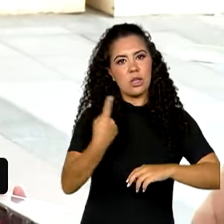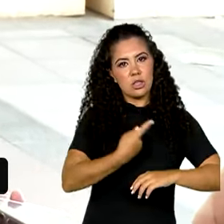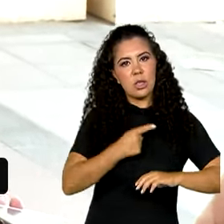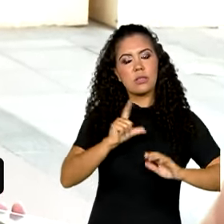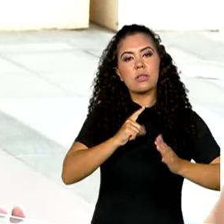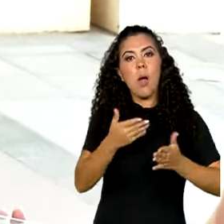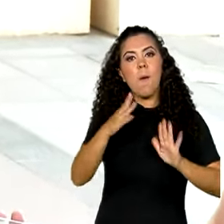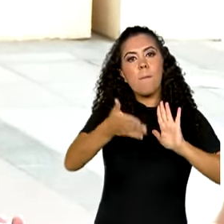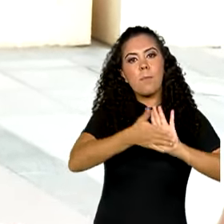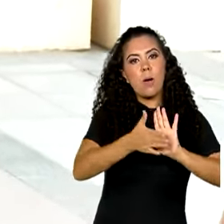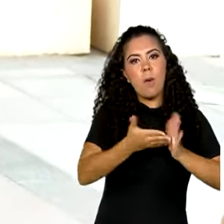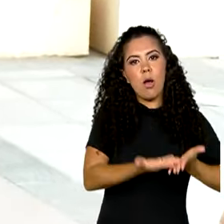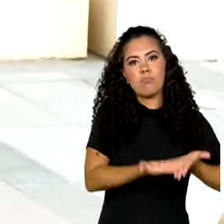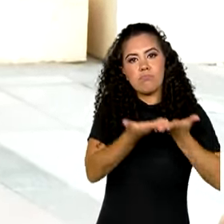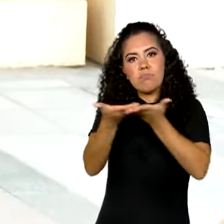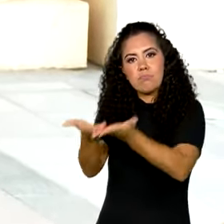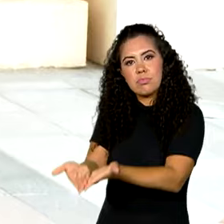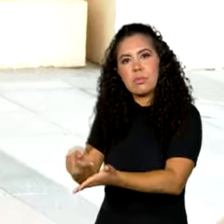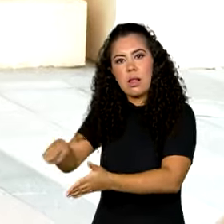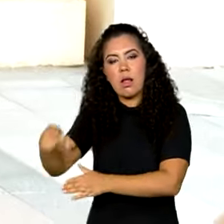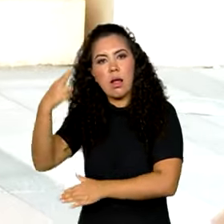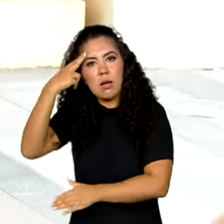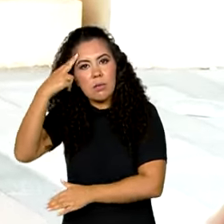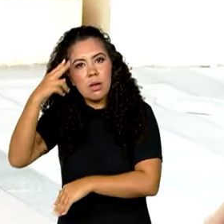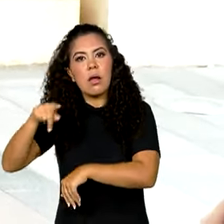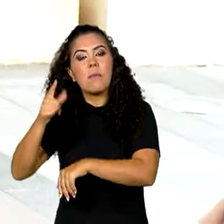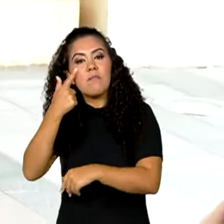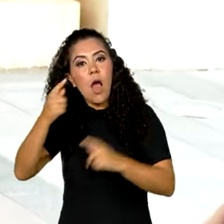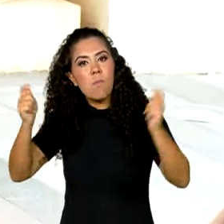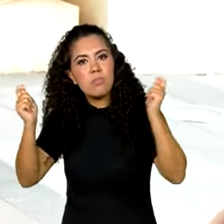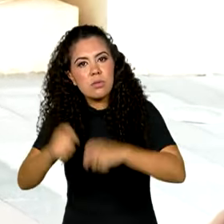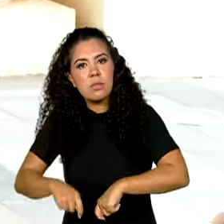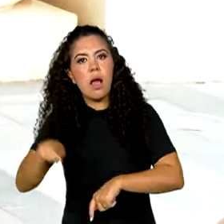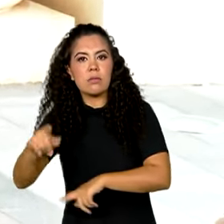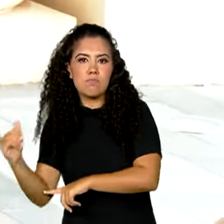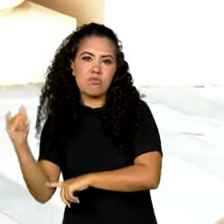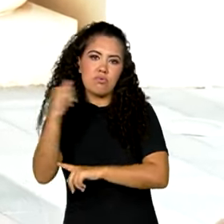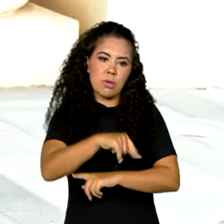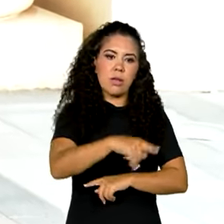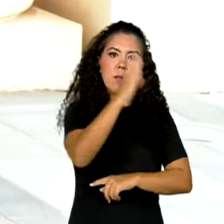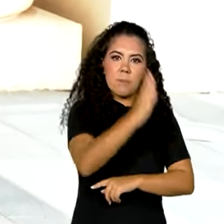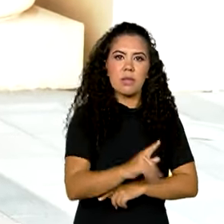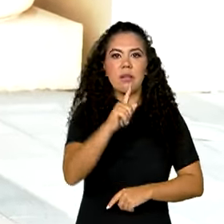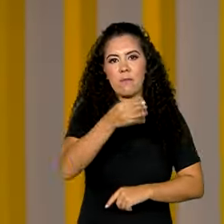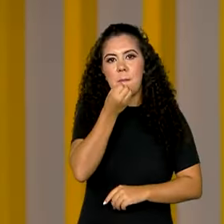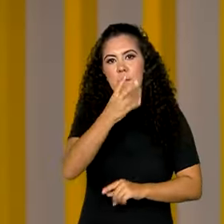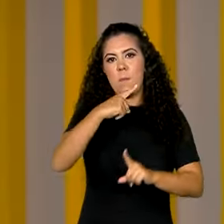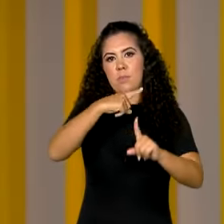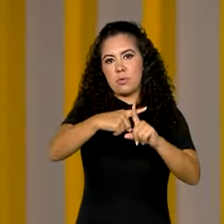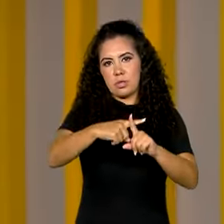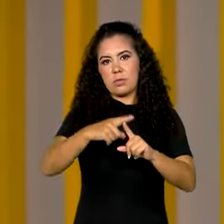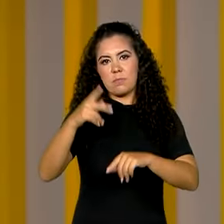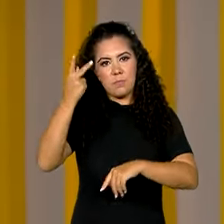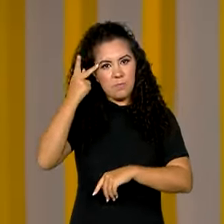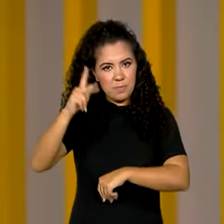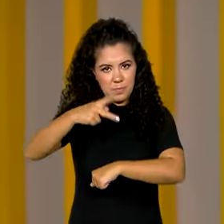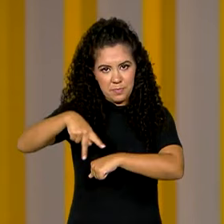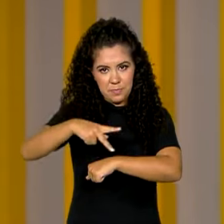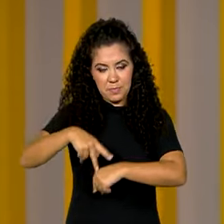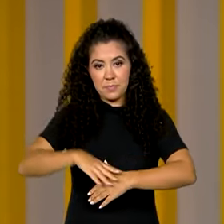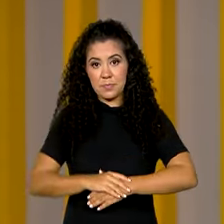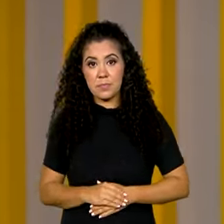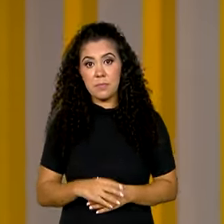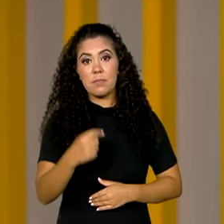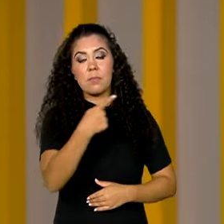a possibilidade deles virem começar a operar no Brasil, que será muito benéfico para o país. Ainda hoje,